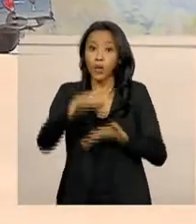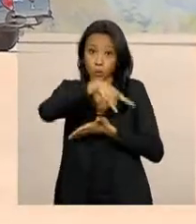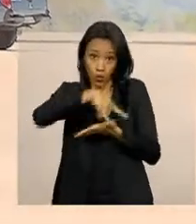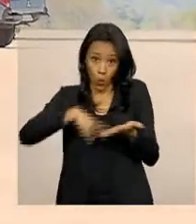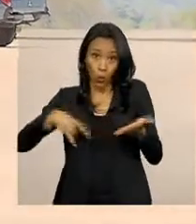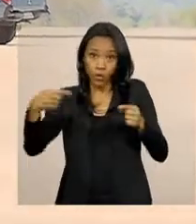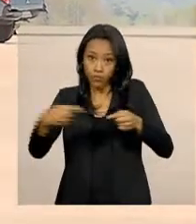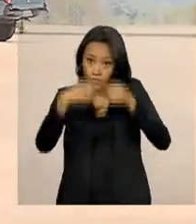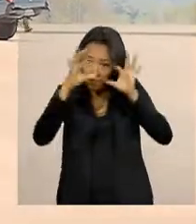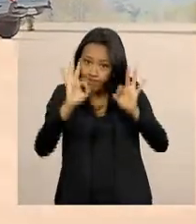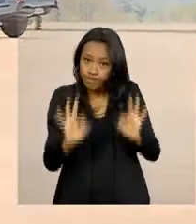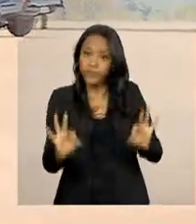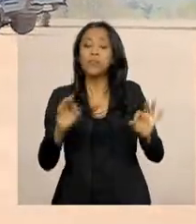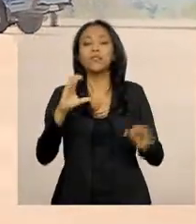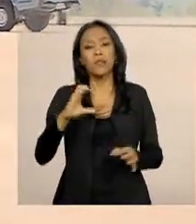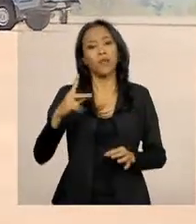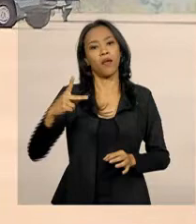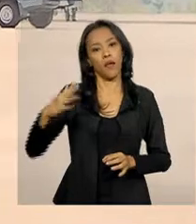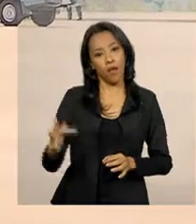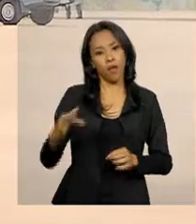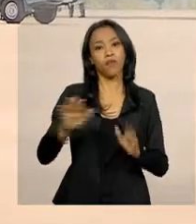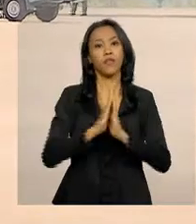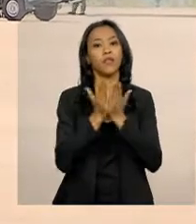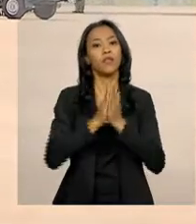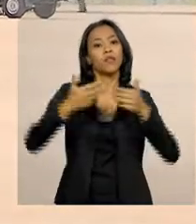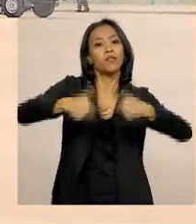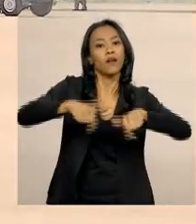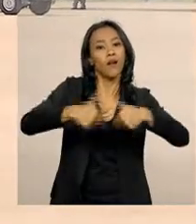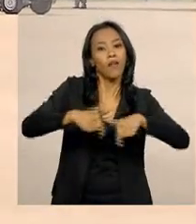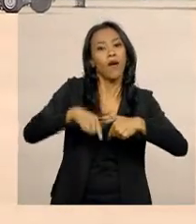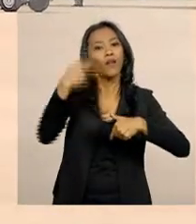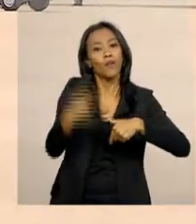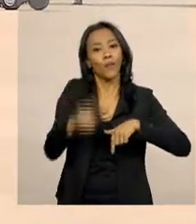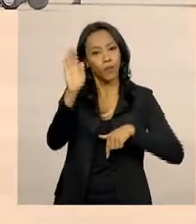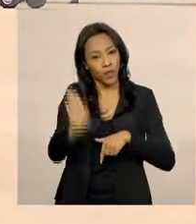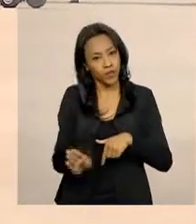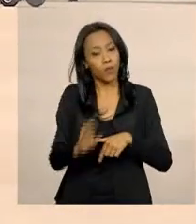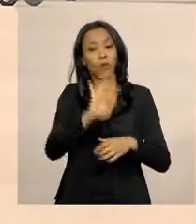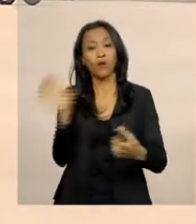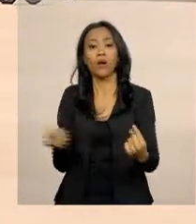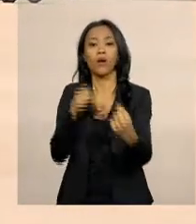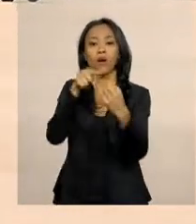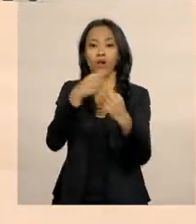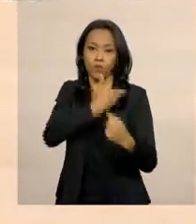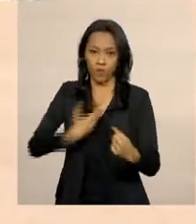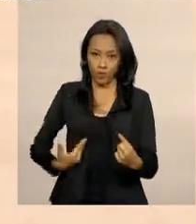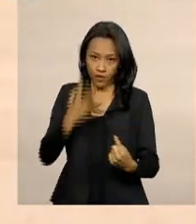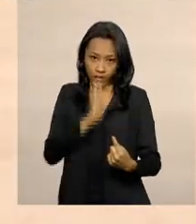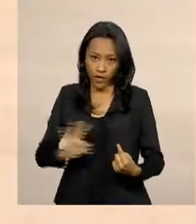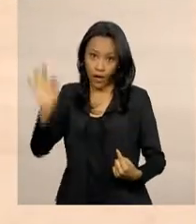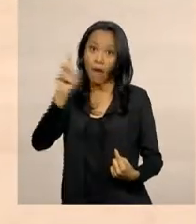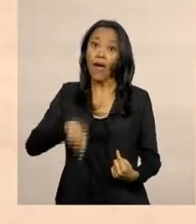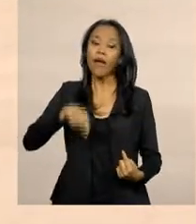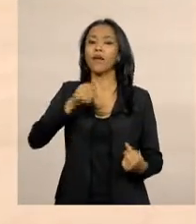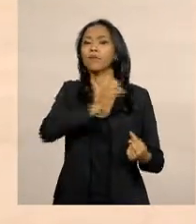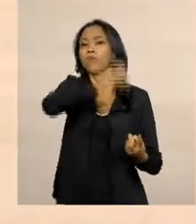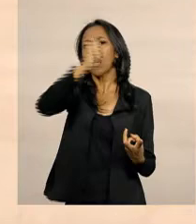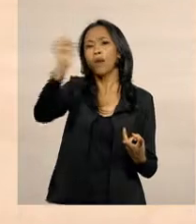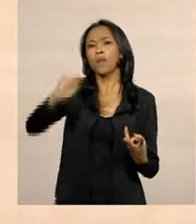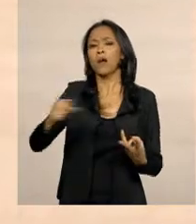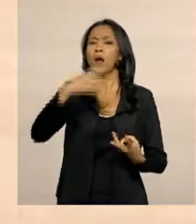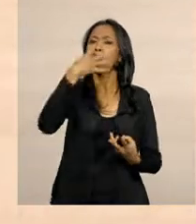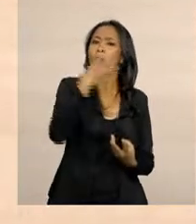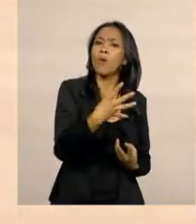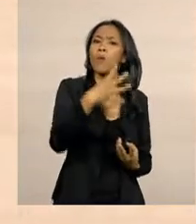dia, inclusive com CPF e carteira de trabalho brasileira. A meta do governo federal é transferir cerca de